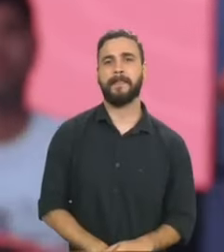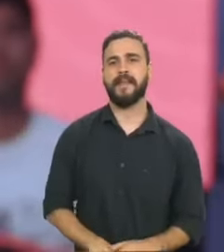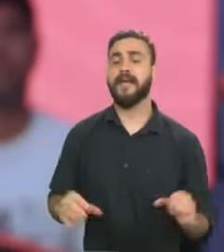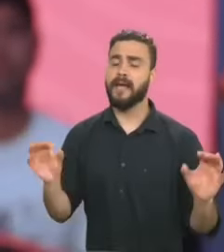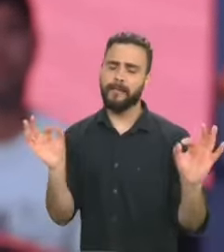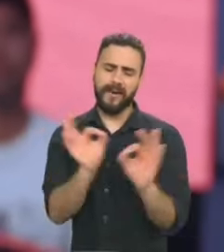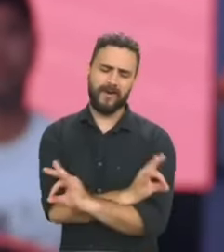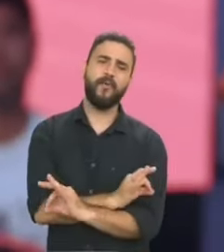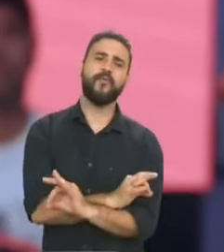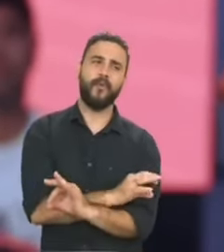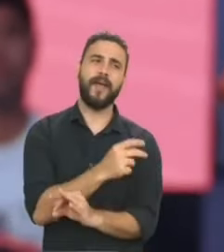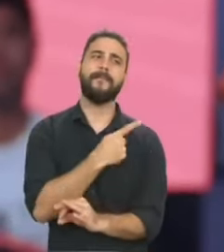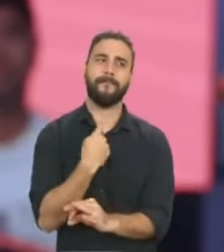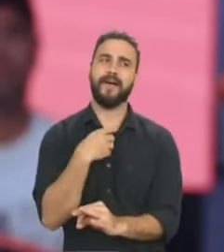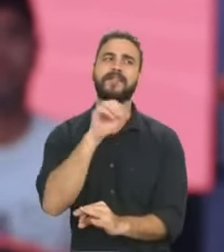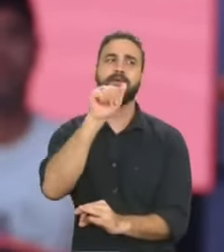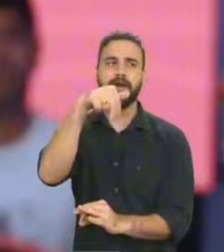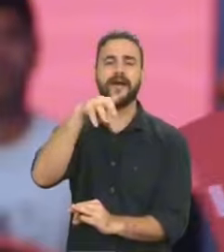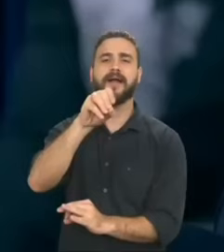André,